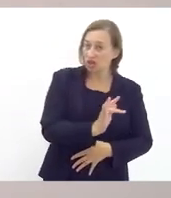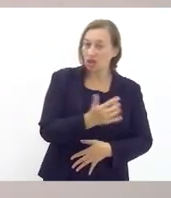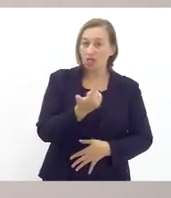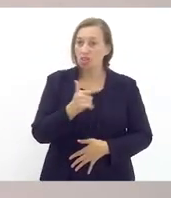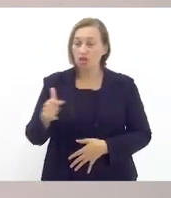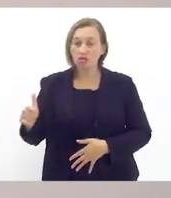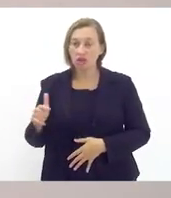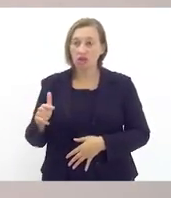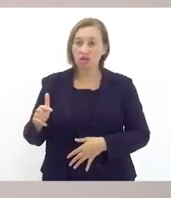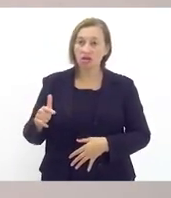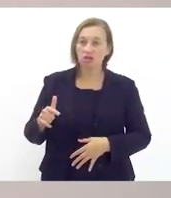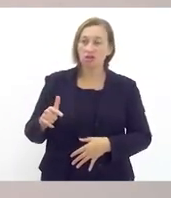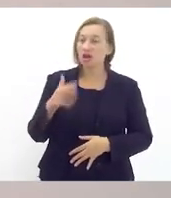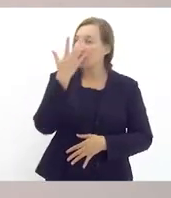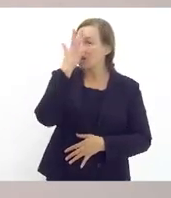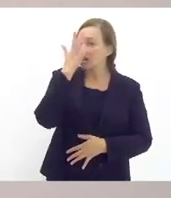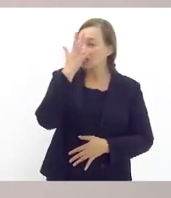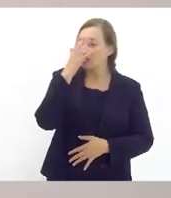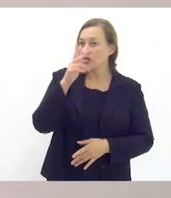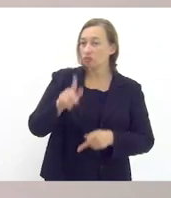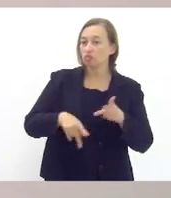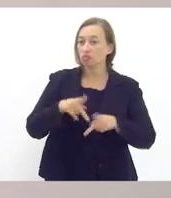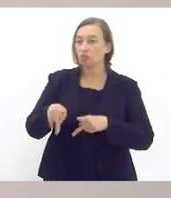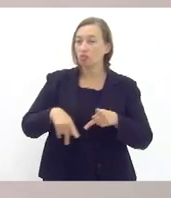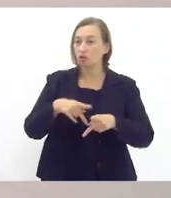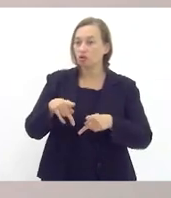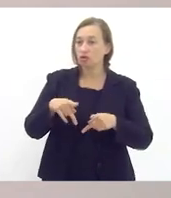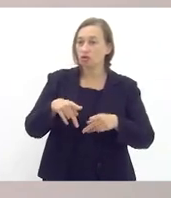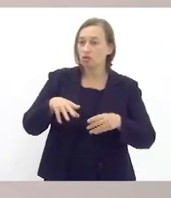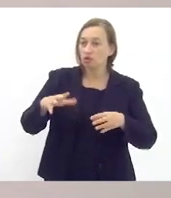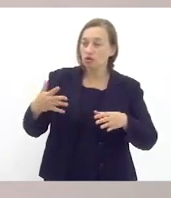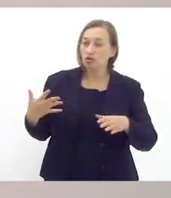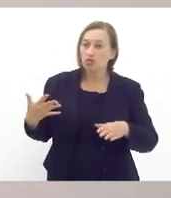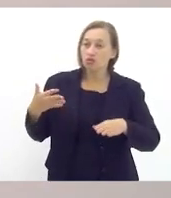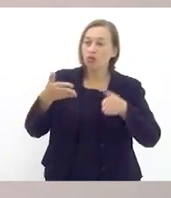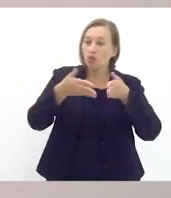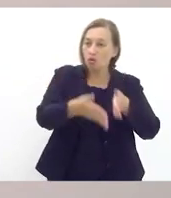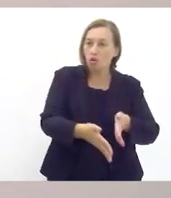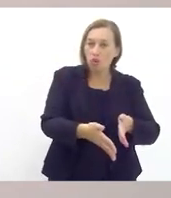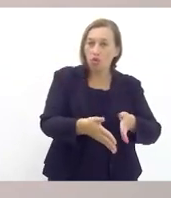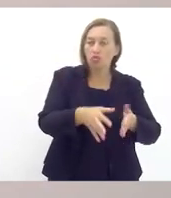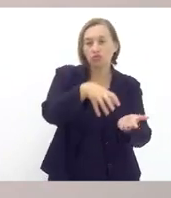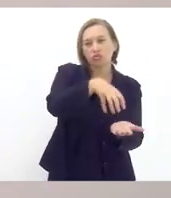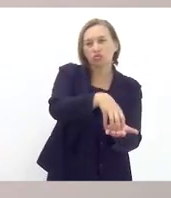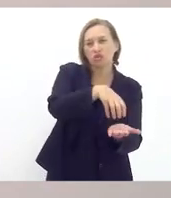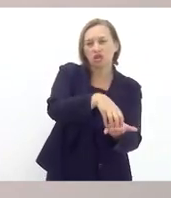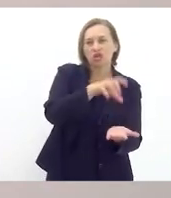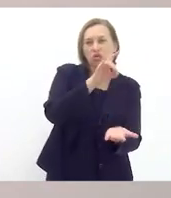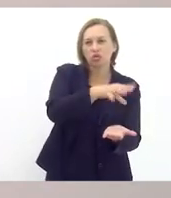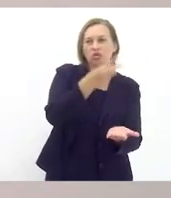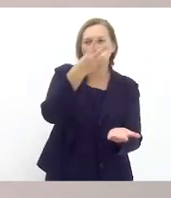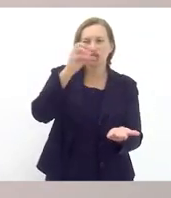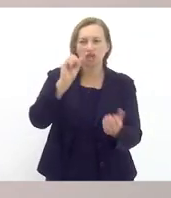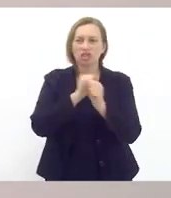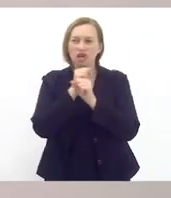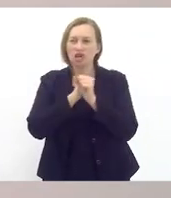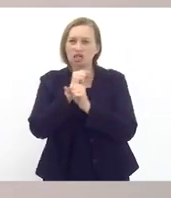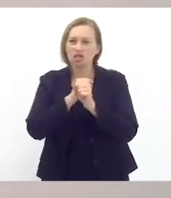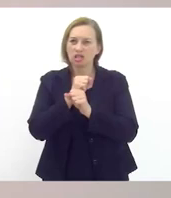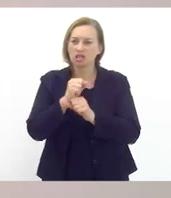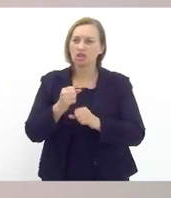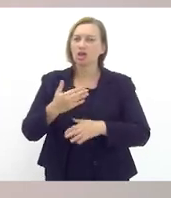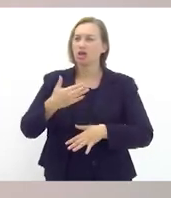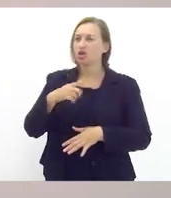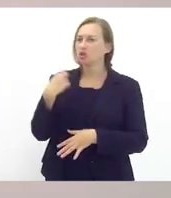existe mais carnaval Popular migrou-se para o centro e paga a zona sul dos últimos 20 30 anos esta manifestação exercida por nós